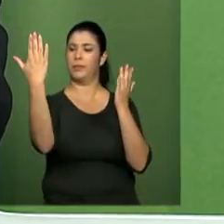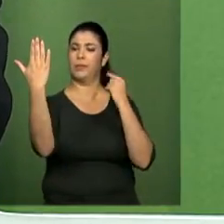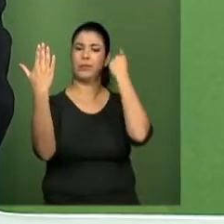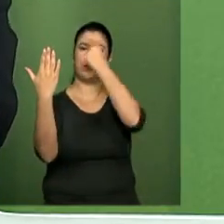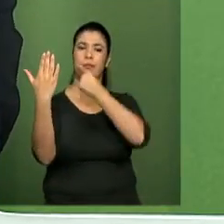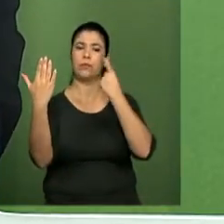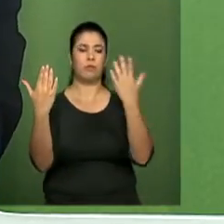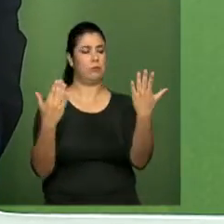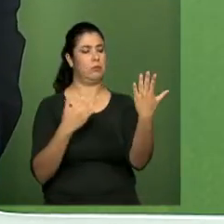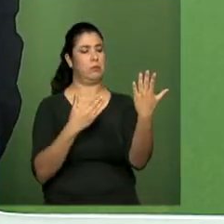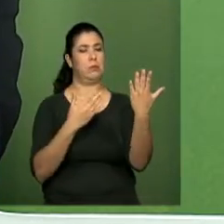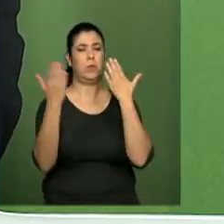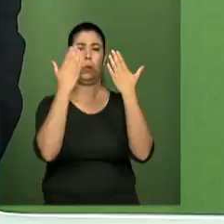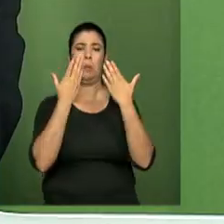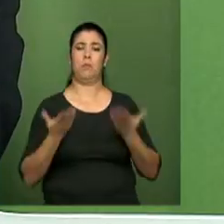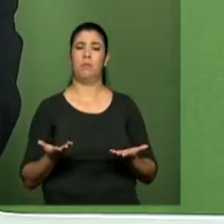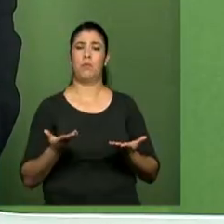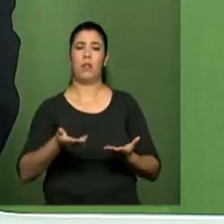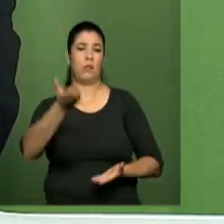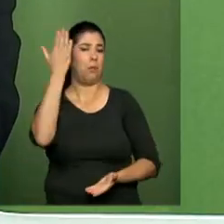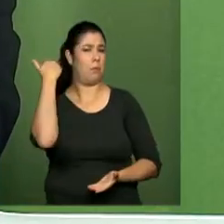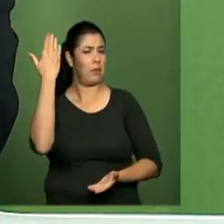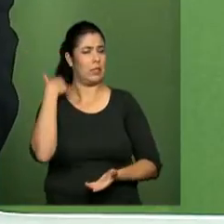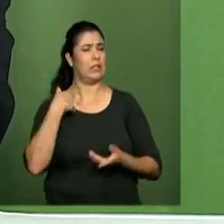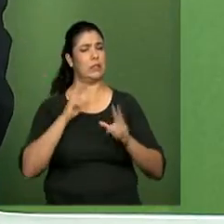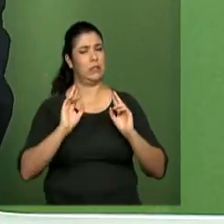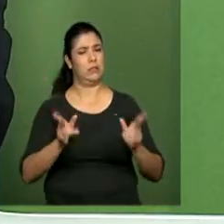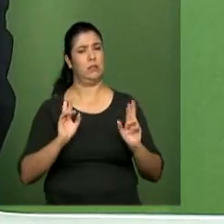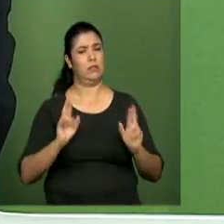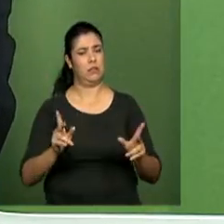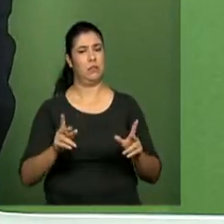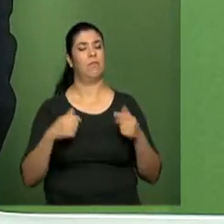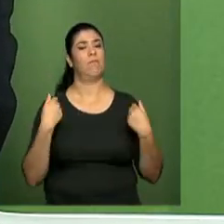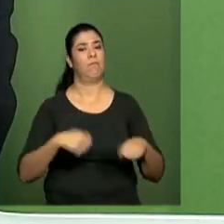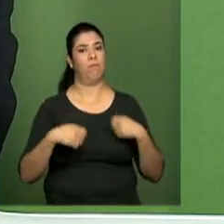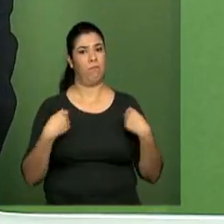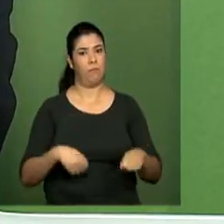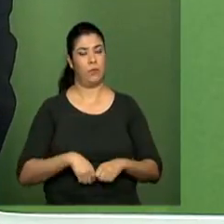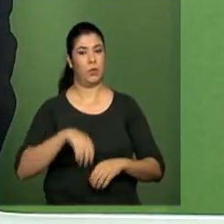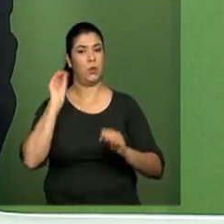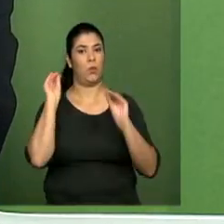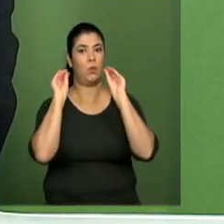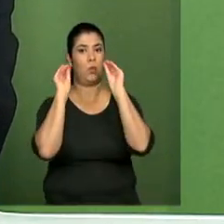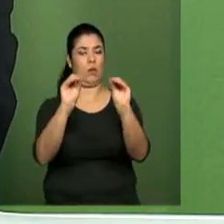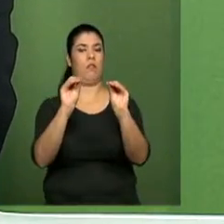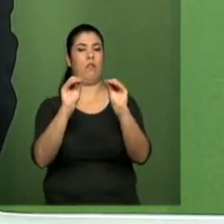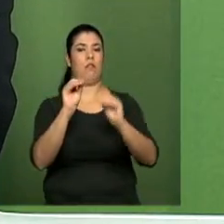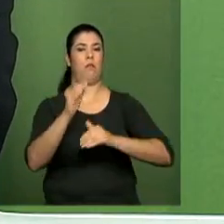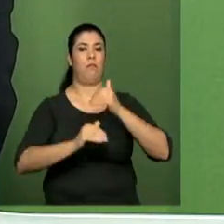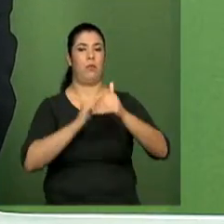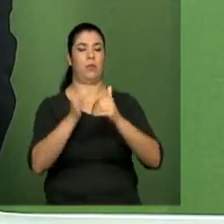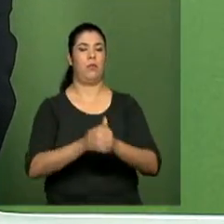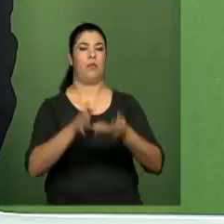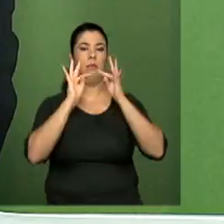né era um tempo orgânico né não tenho que botar a informática no processo então com a informatização